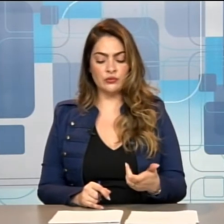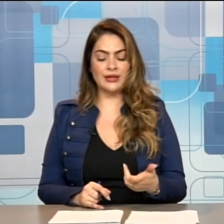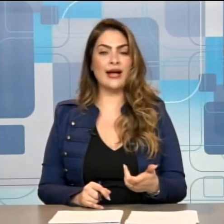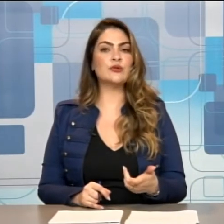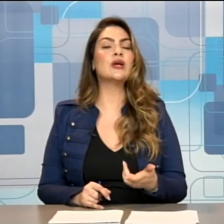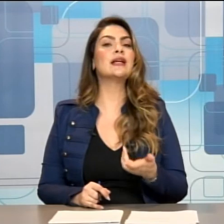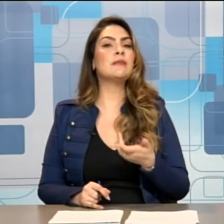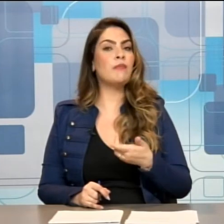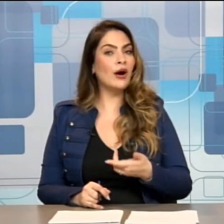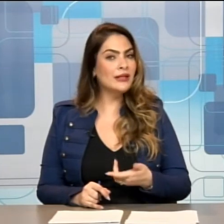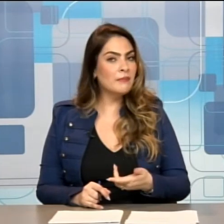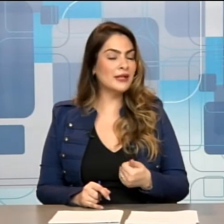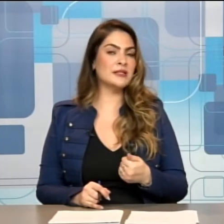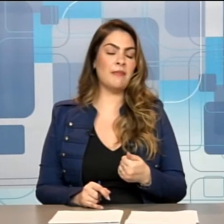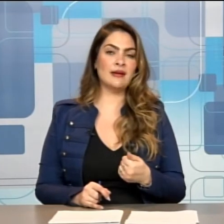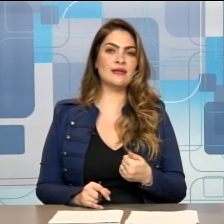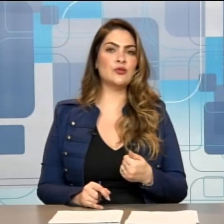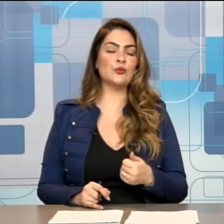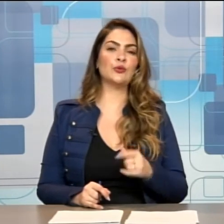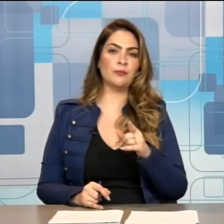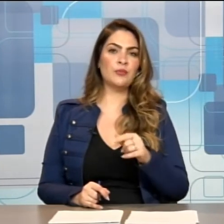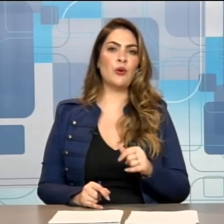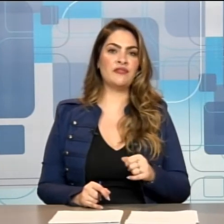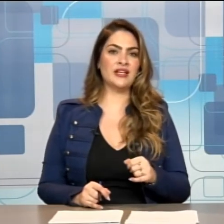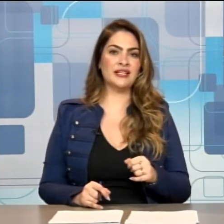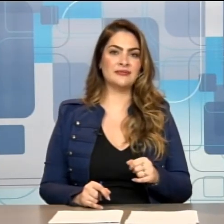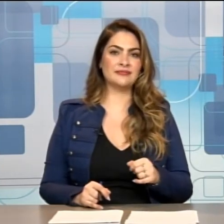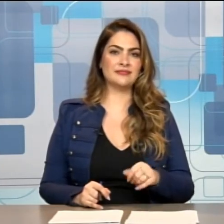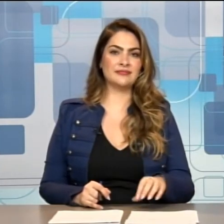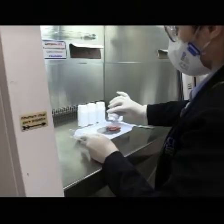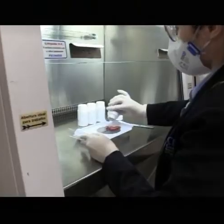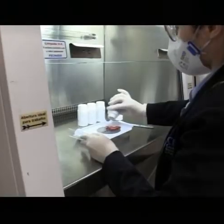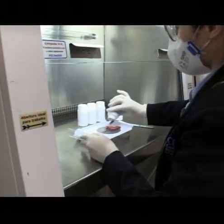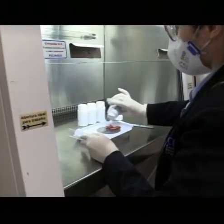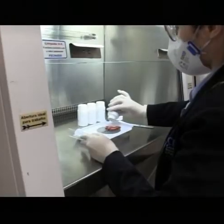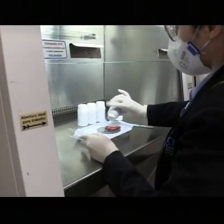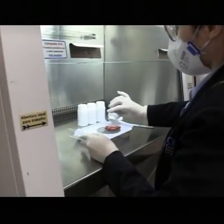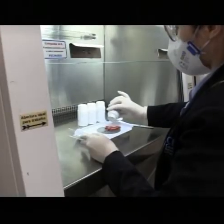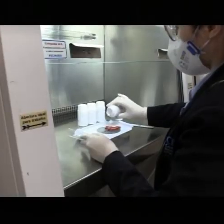dos voluntários que podem participar desse estudo. Confira.